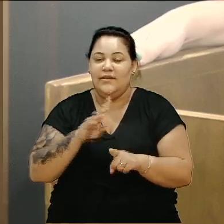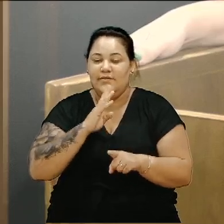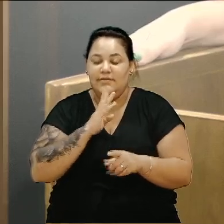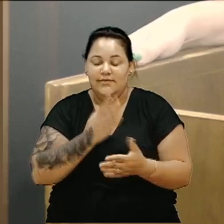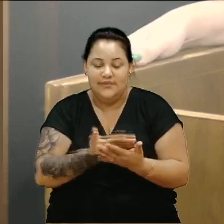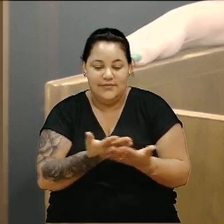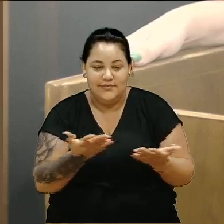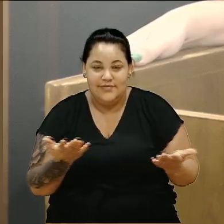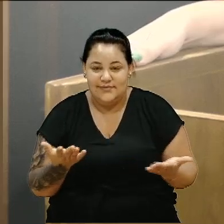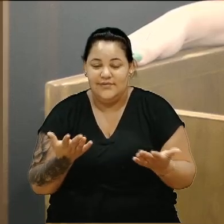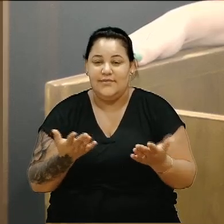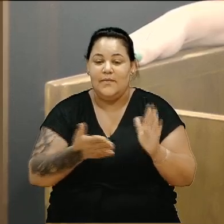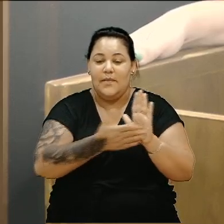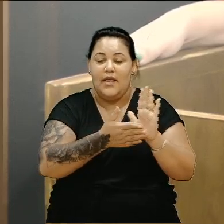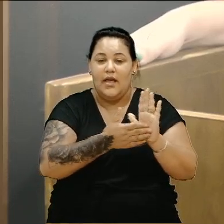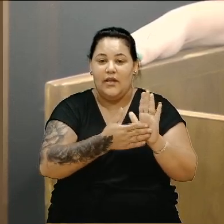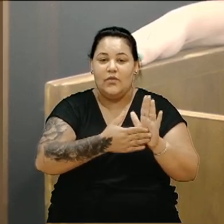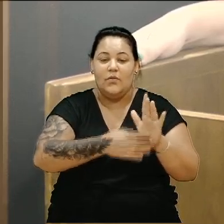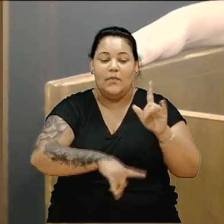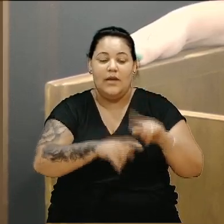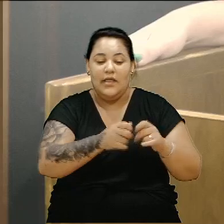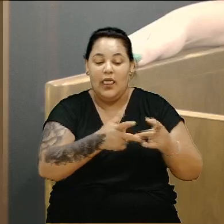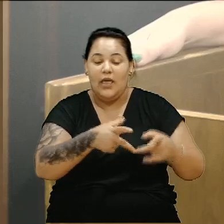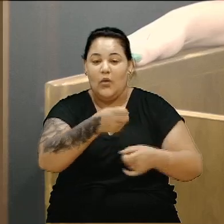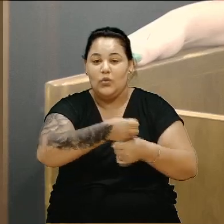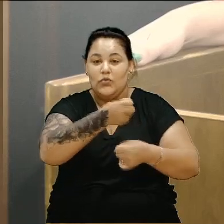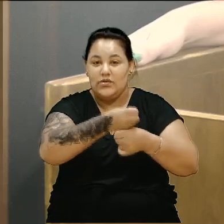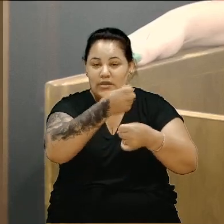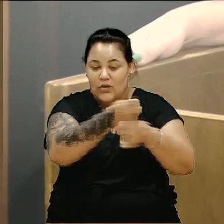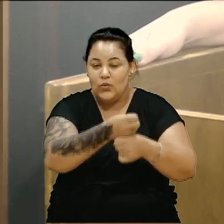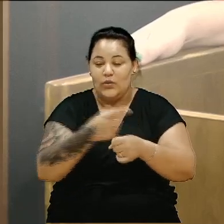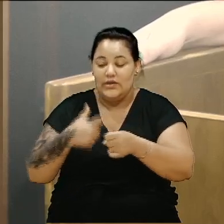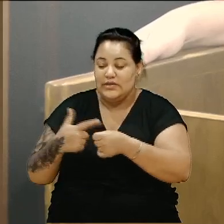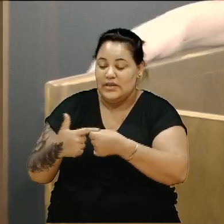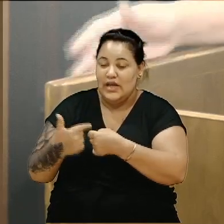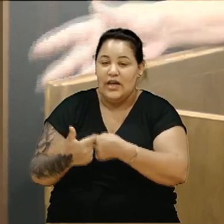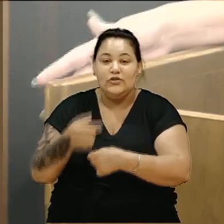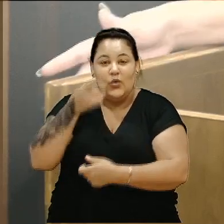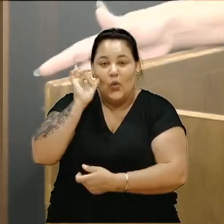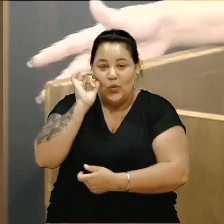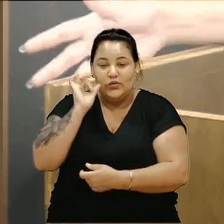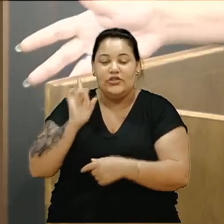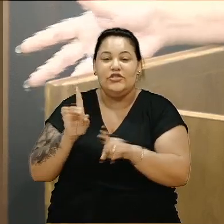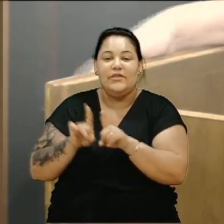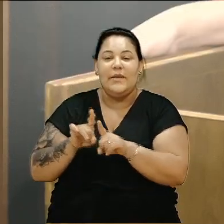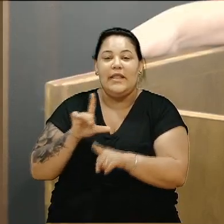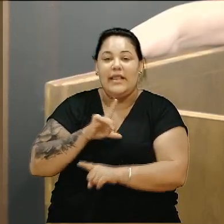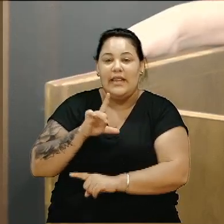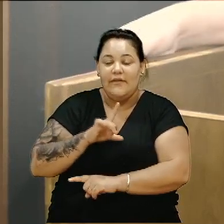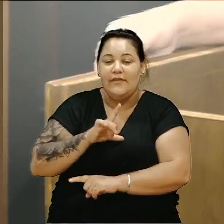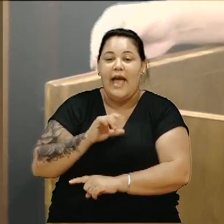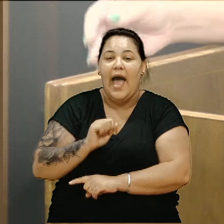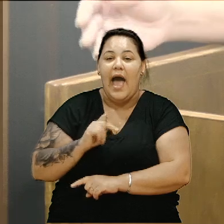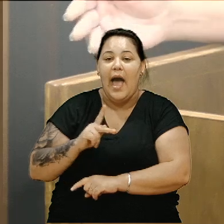o Banco de Materiais de Construção da nossa cidade. Ontem estivemos na APECAM, né, ontem foi o Dia Mundial do